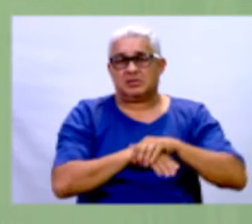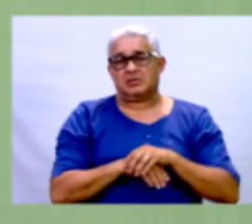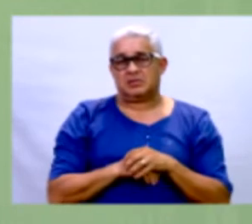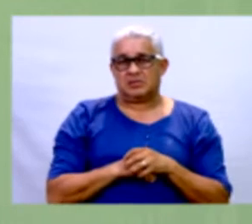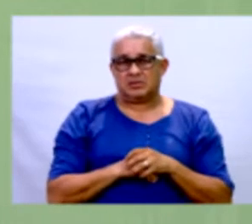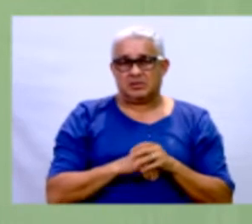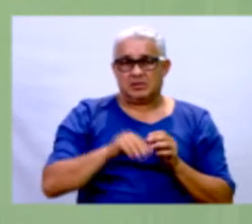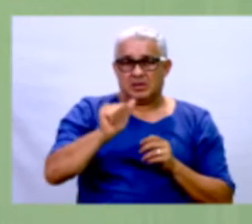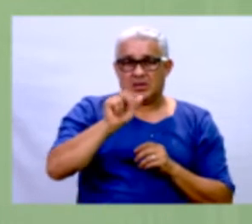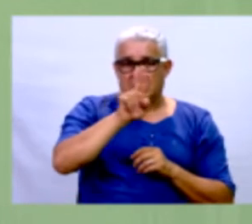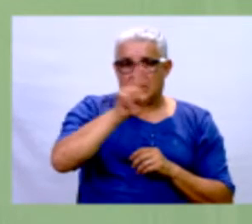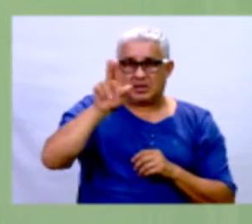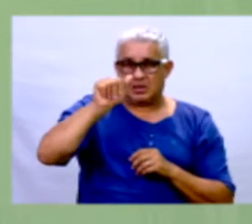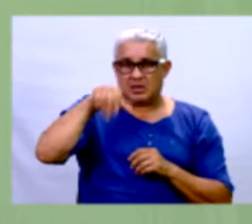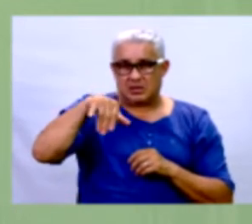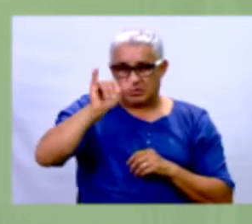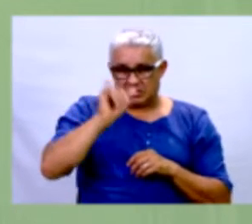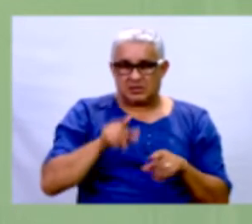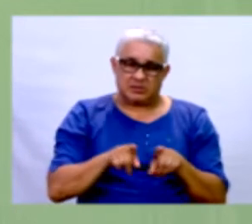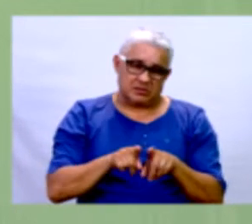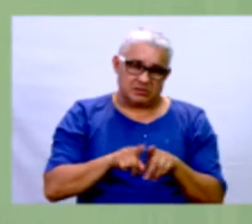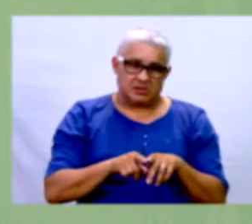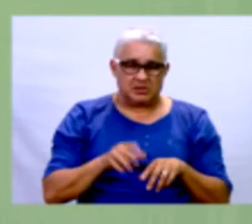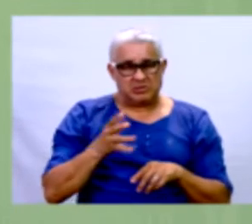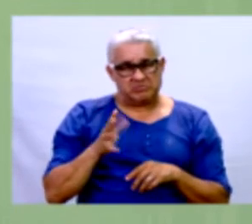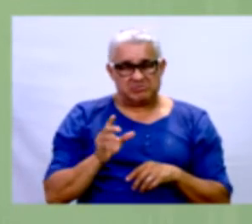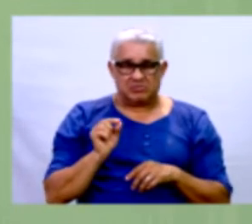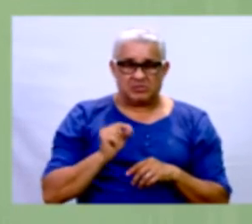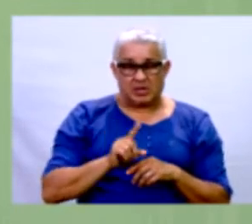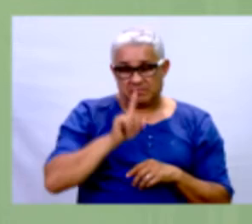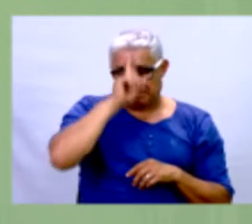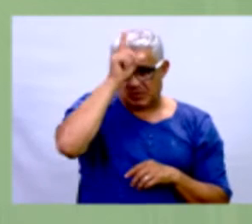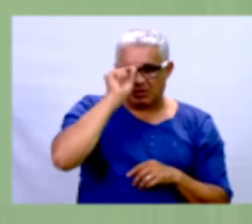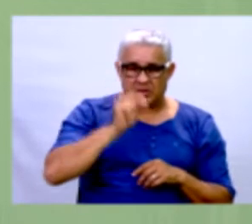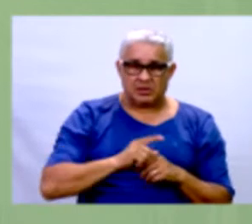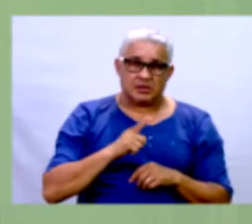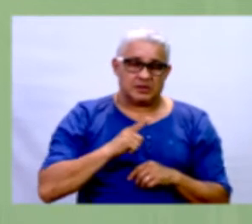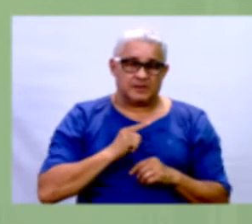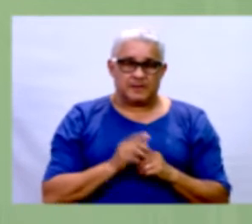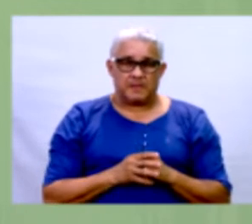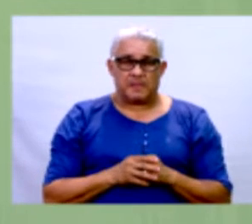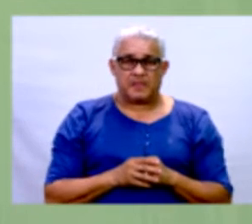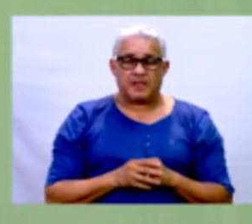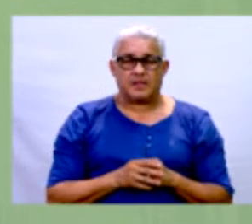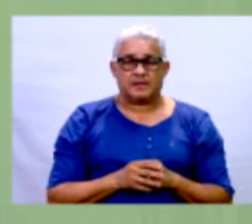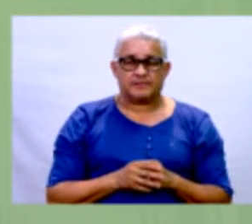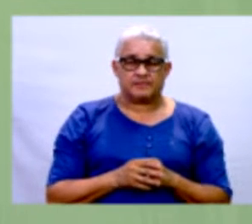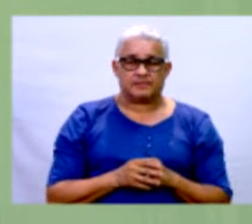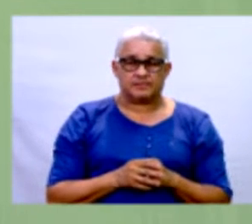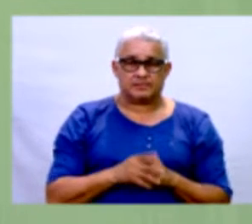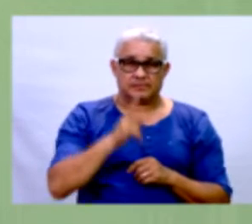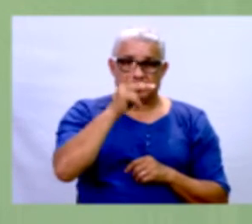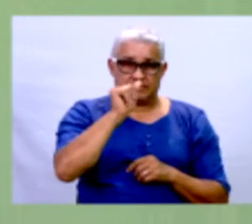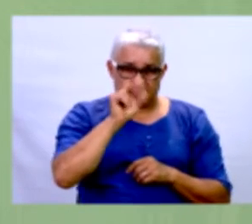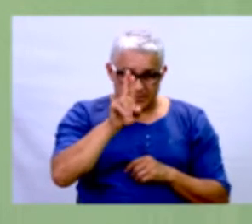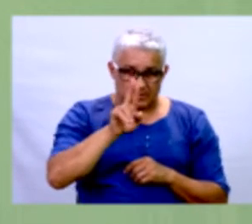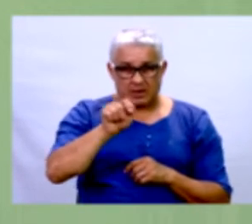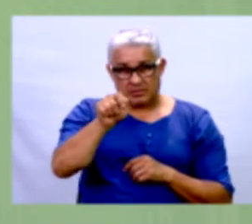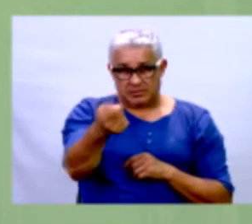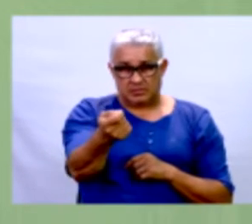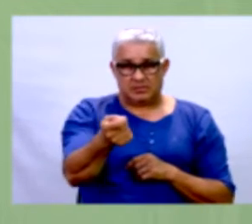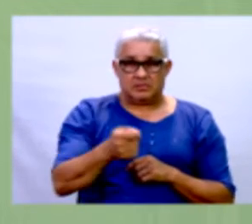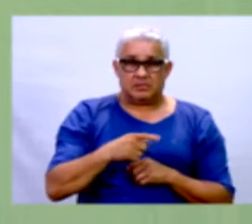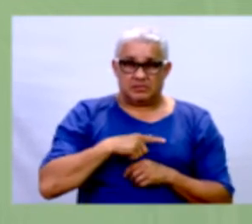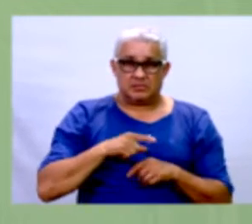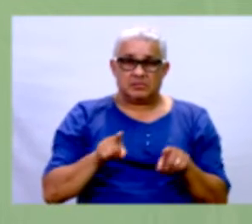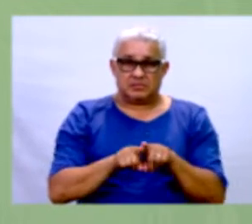de array, né? Que seria mais ou menos essa ideia, onde a gente tem um par, né, de chave